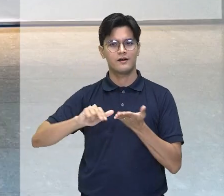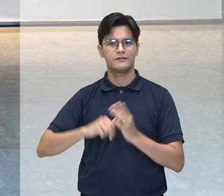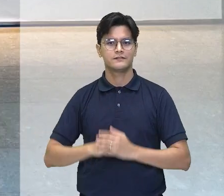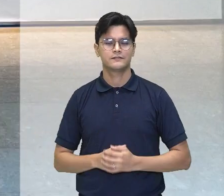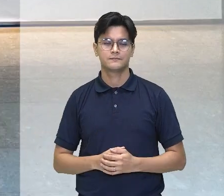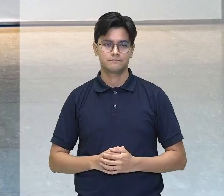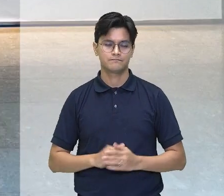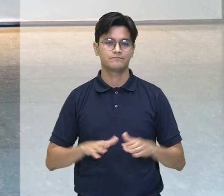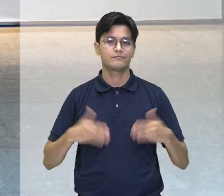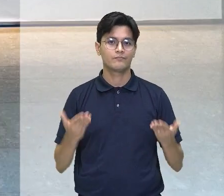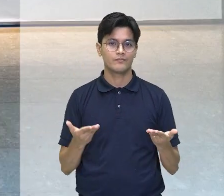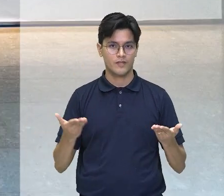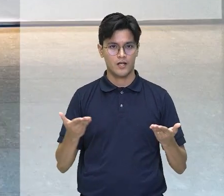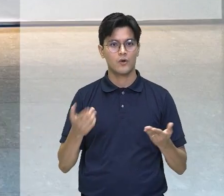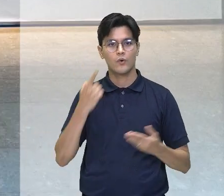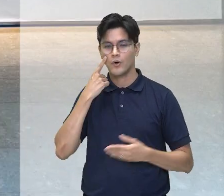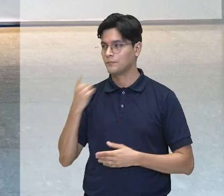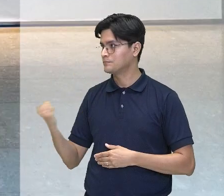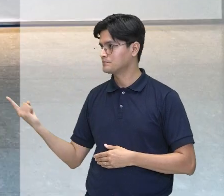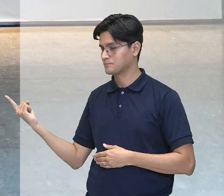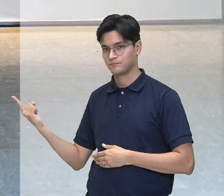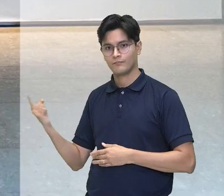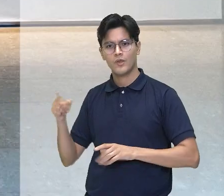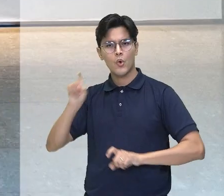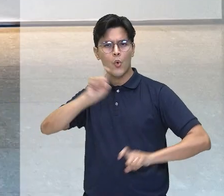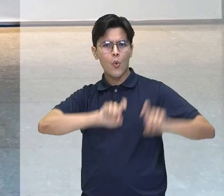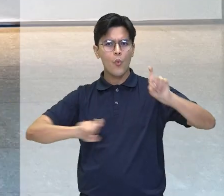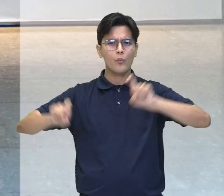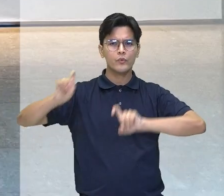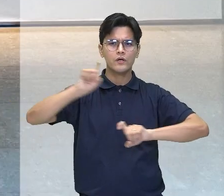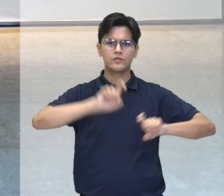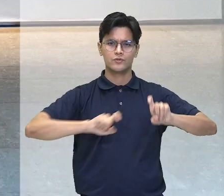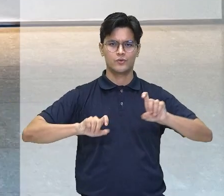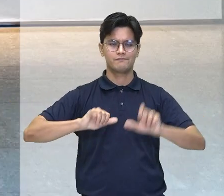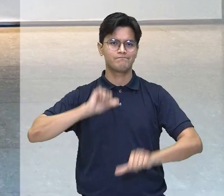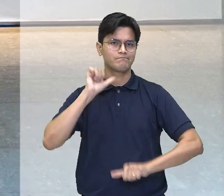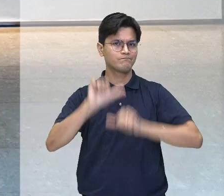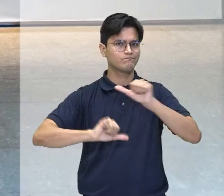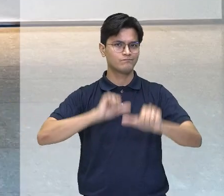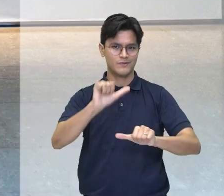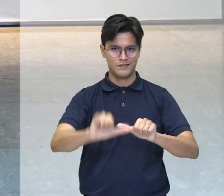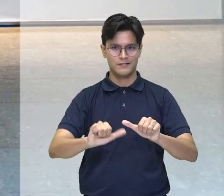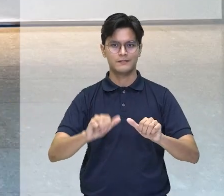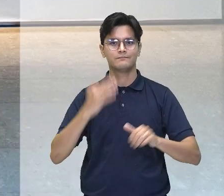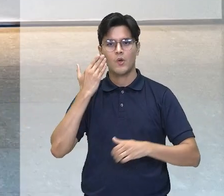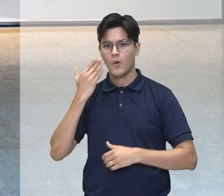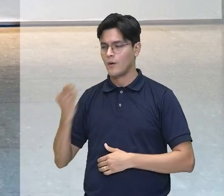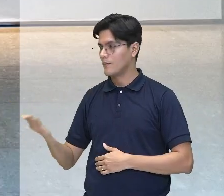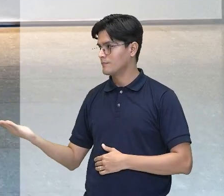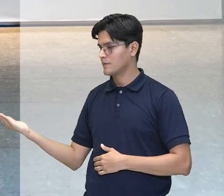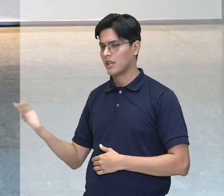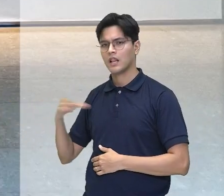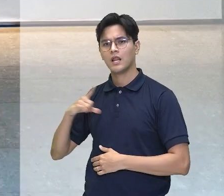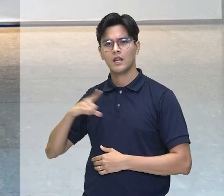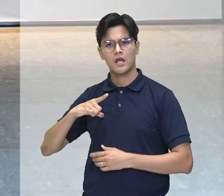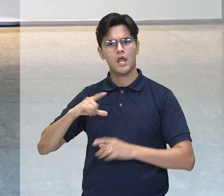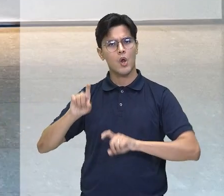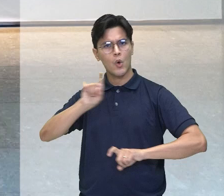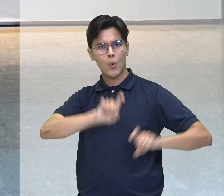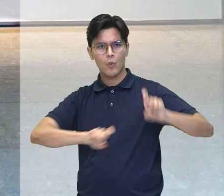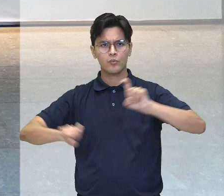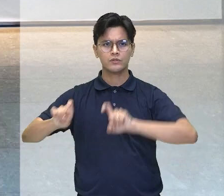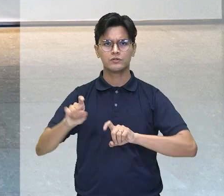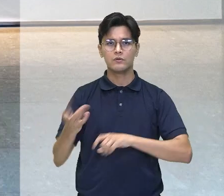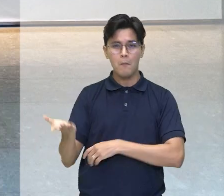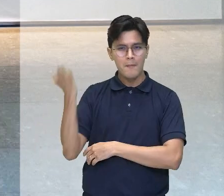a transformação dos computadores. Vejam só. Então, nós temos aqui ao lado um computador mais antigo, né, um PC